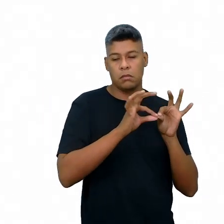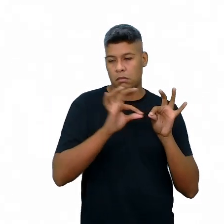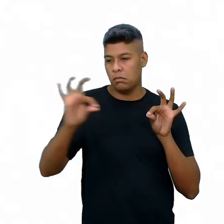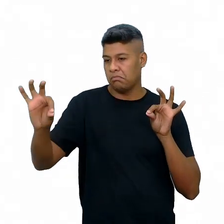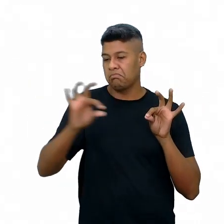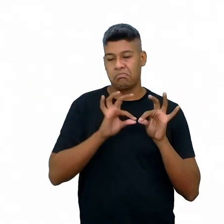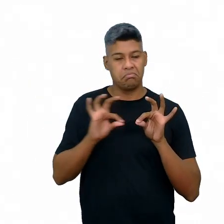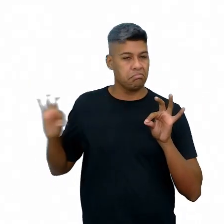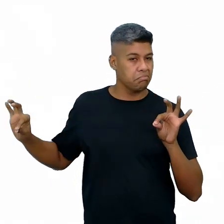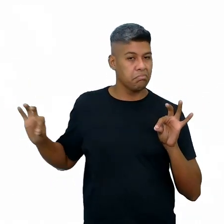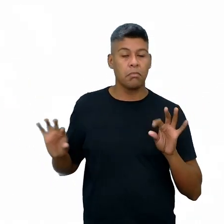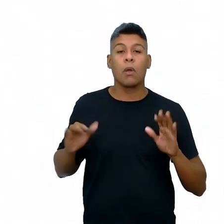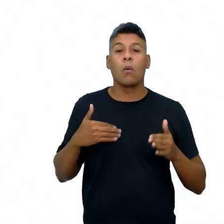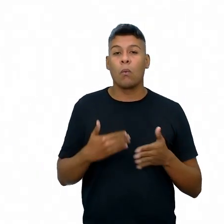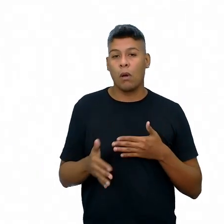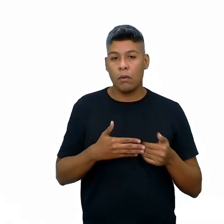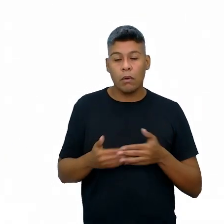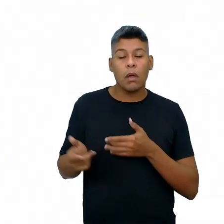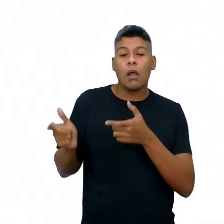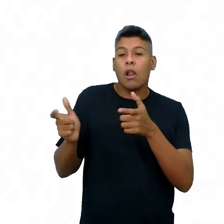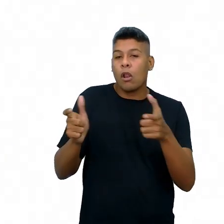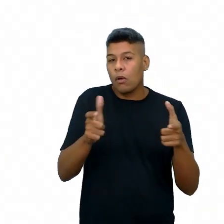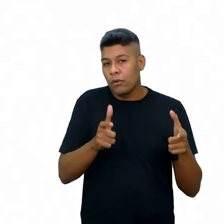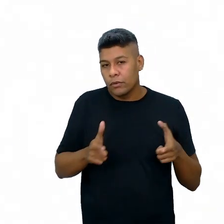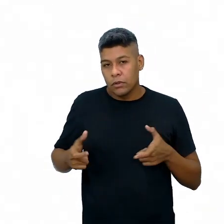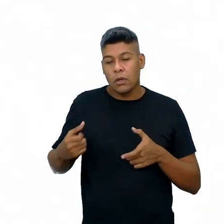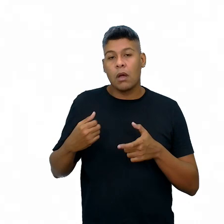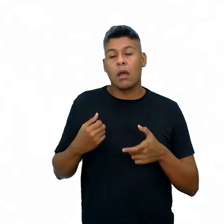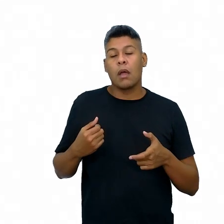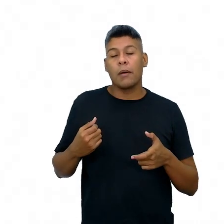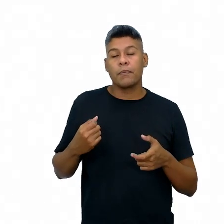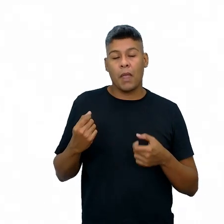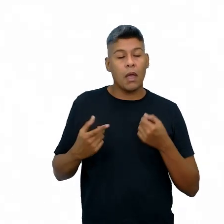irracionais, reconhecimento e localização de alguns números